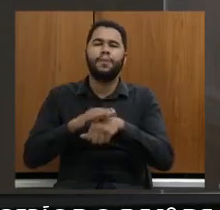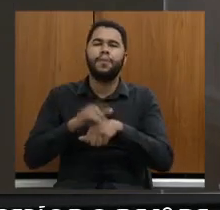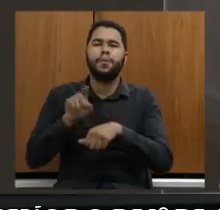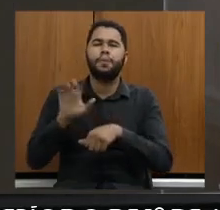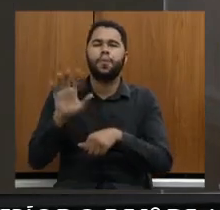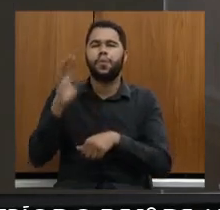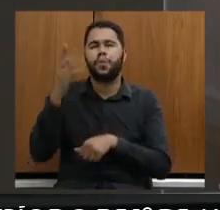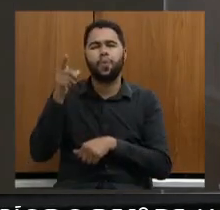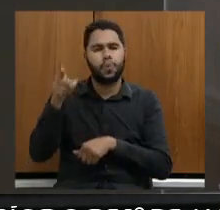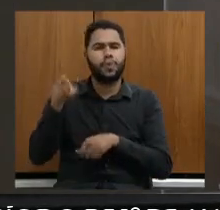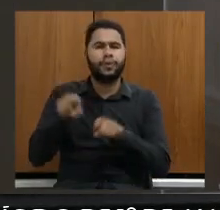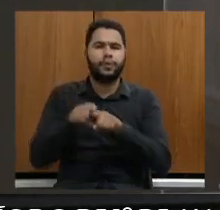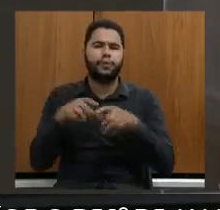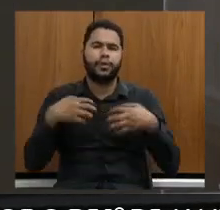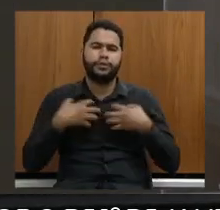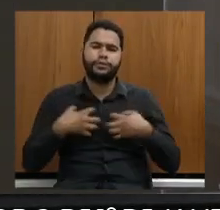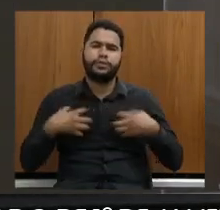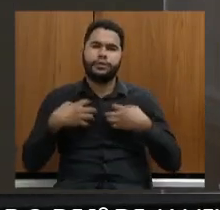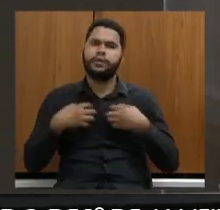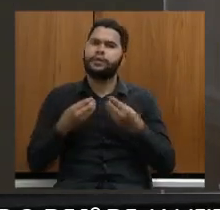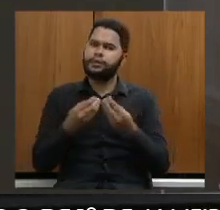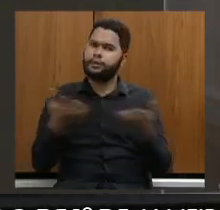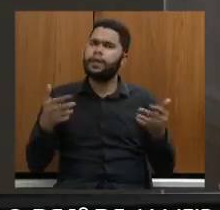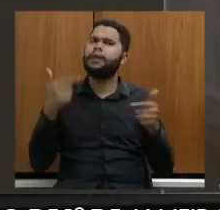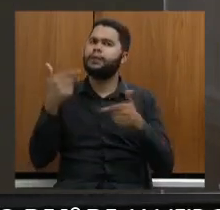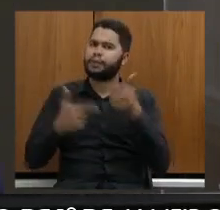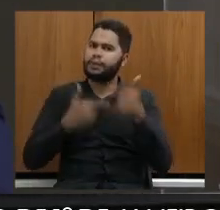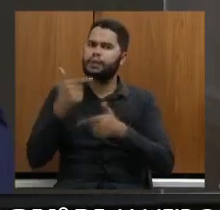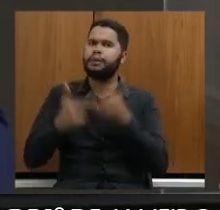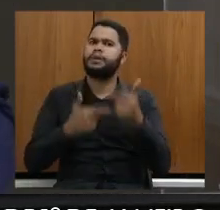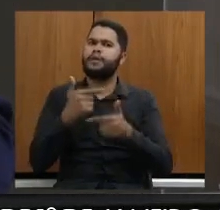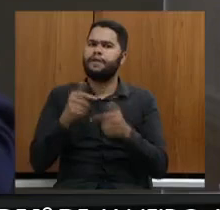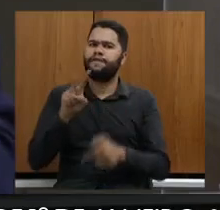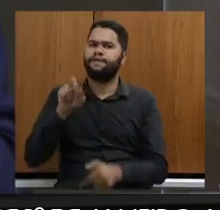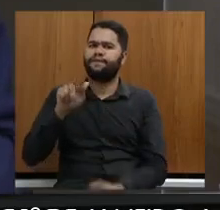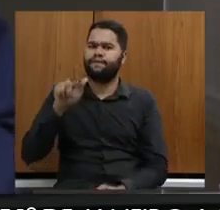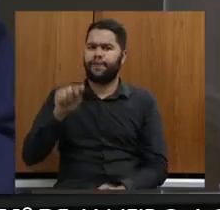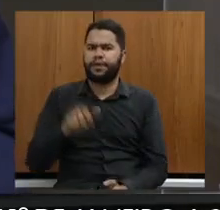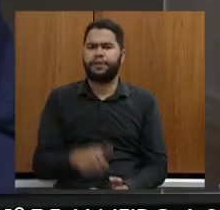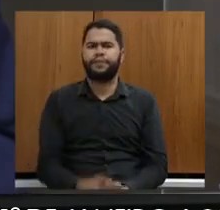que tá fugindo eles também que você já é bastante emprego pessoal lá